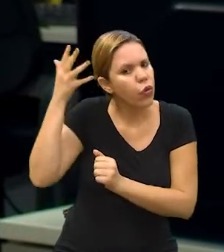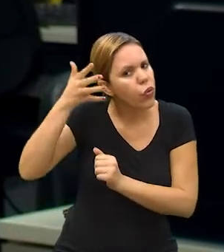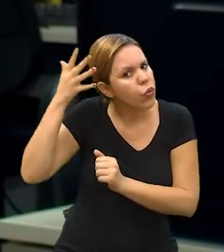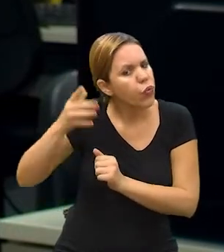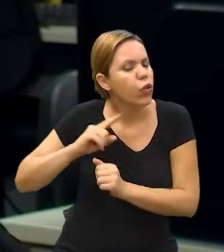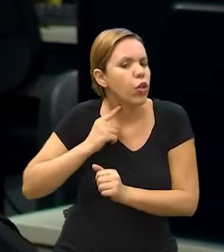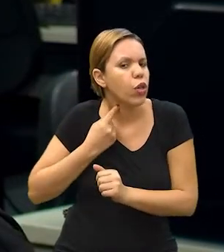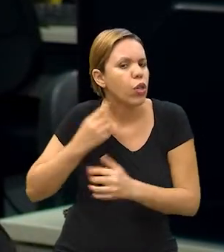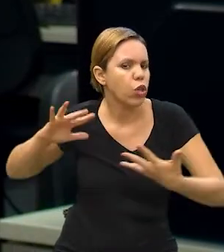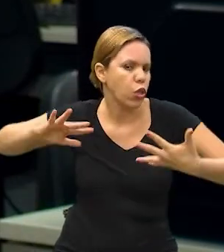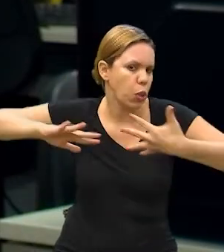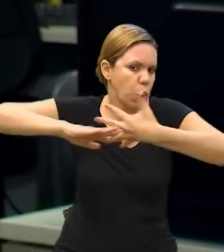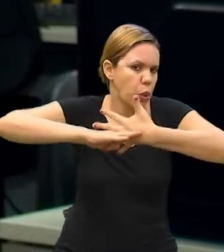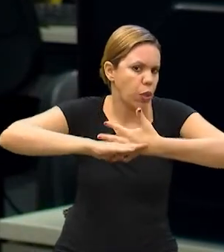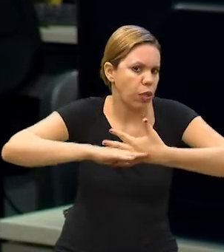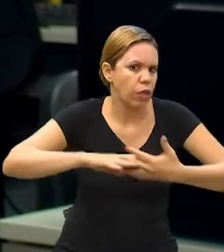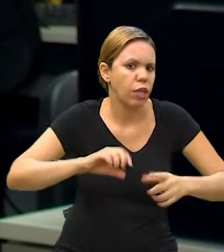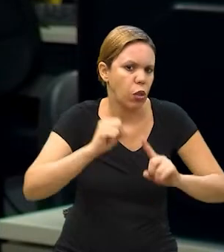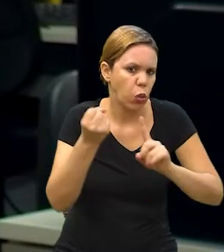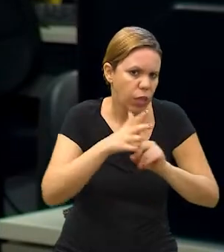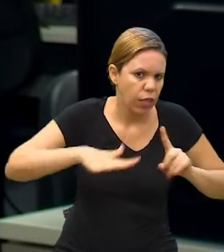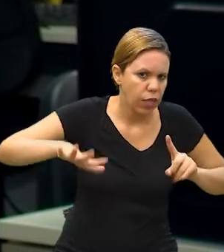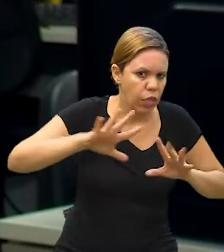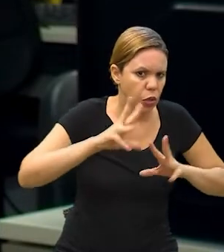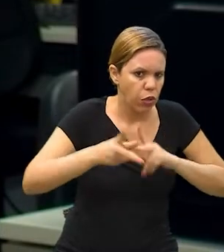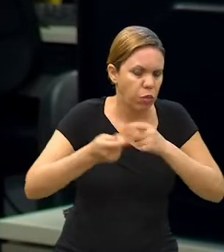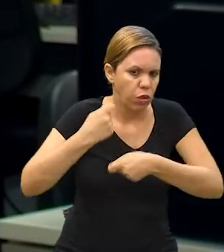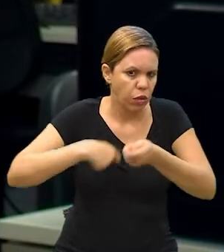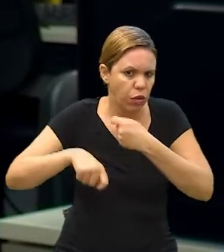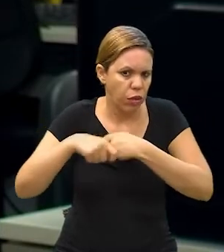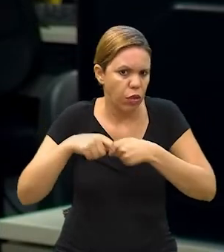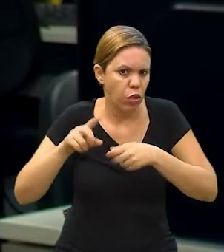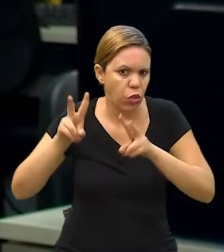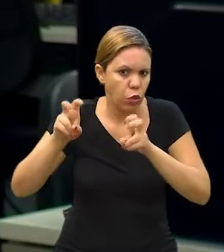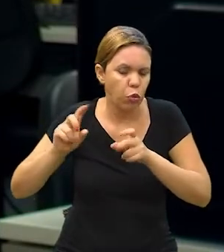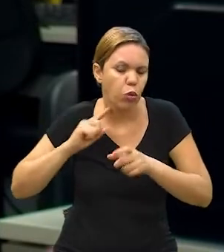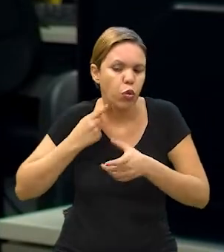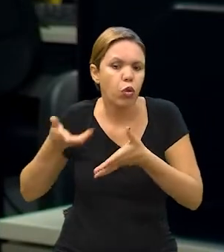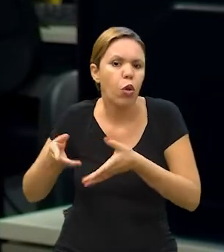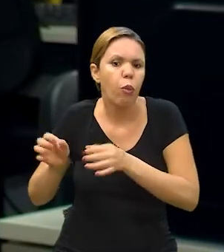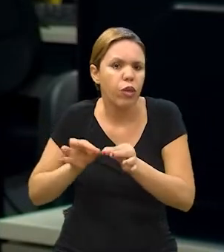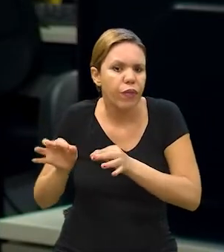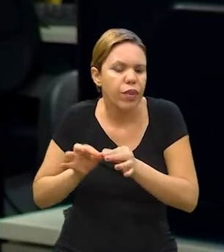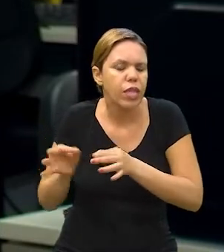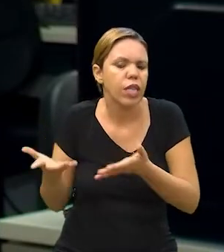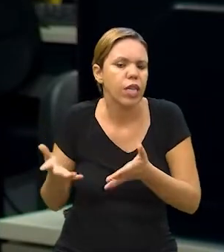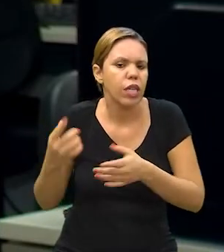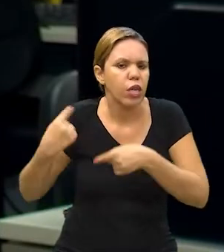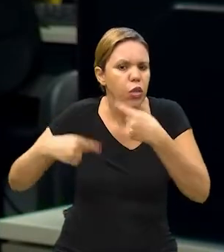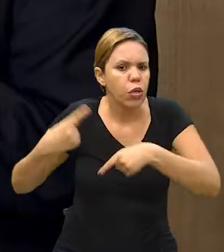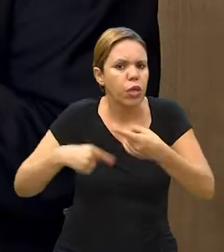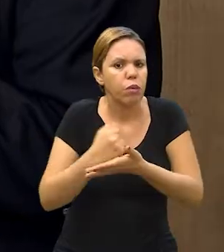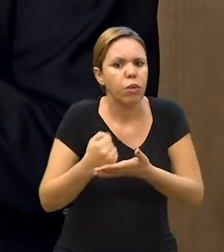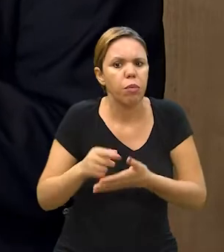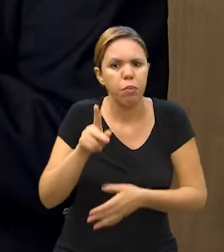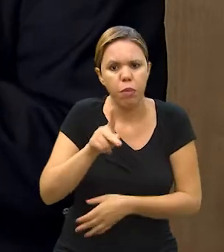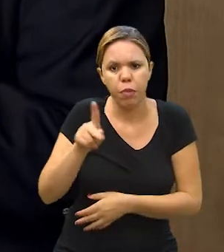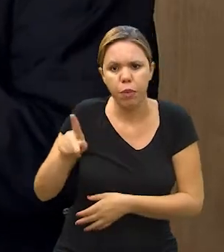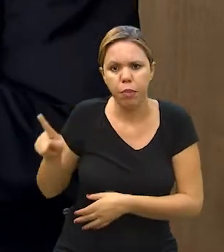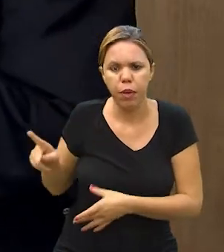que é um fórum da sociedade civil que debate a questão da gestão do resíduo, como é que está sendo feita essa discussão da licitação dessa PPP, dessa